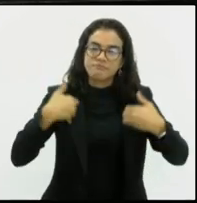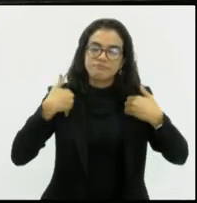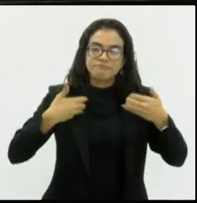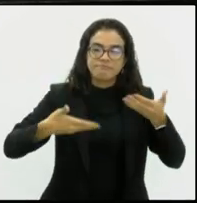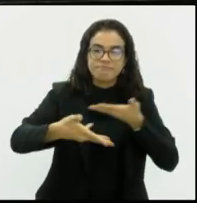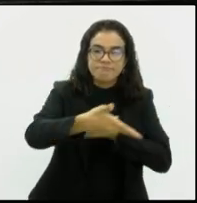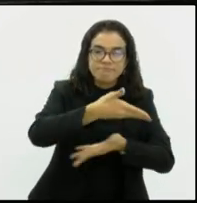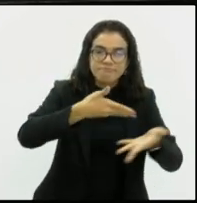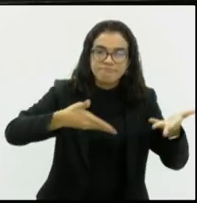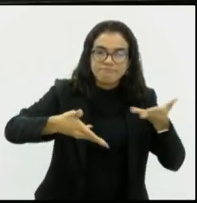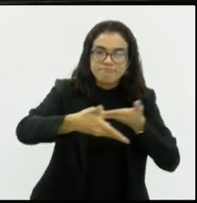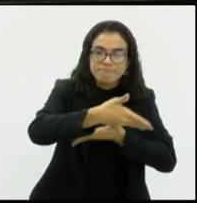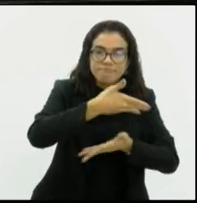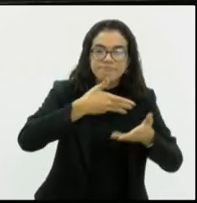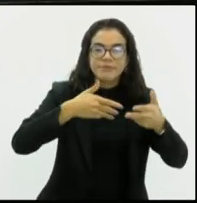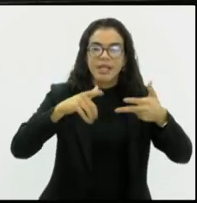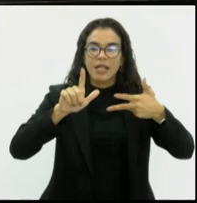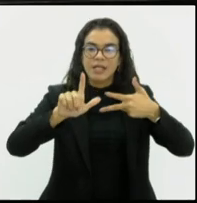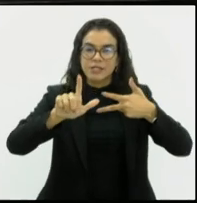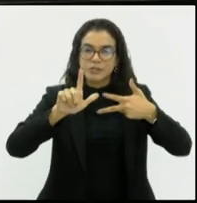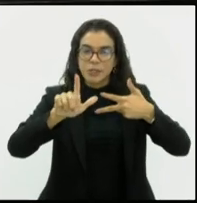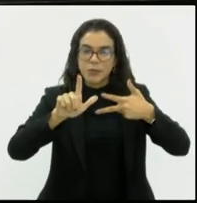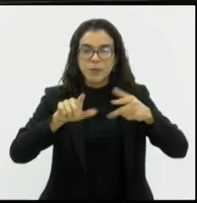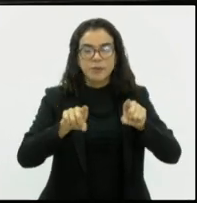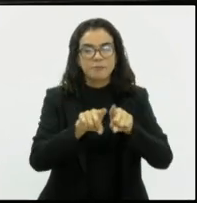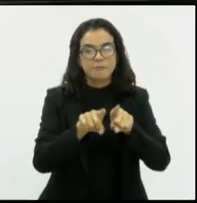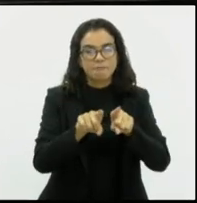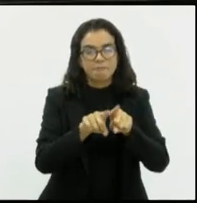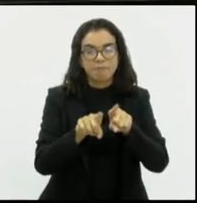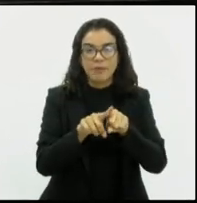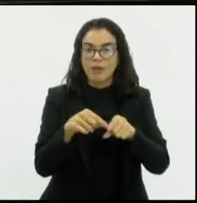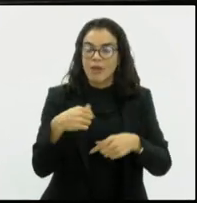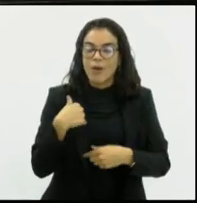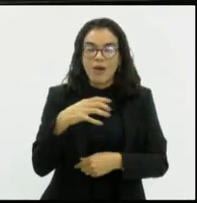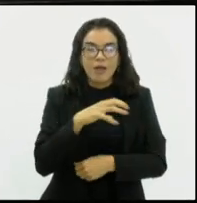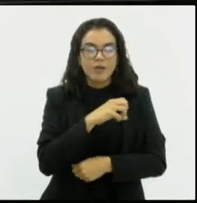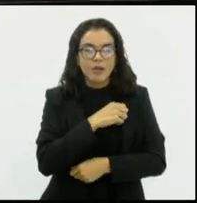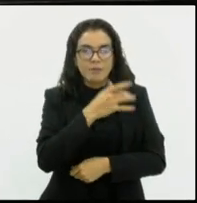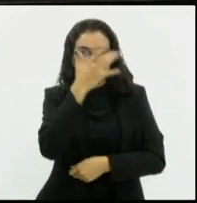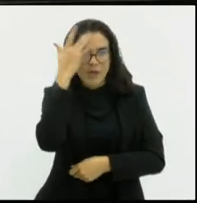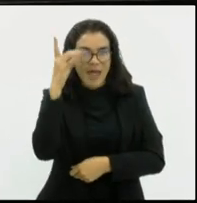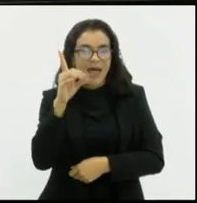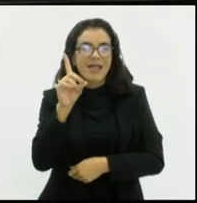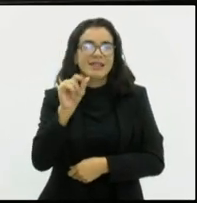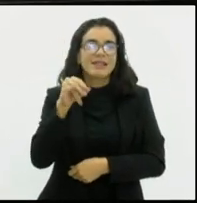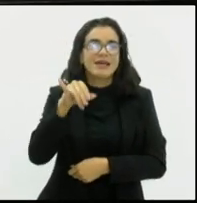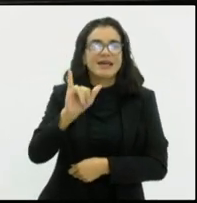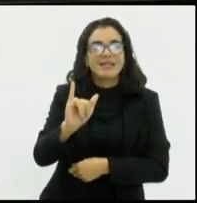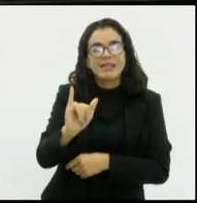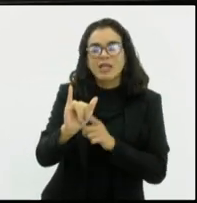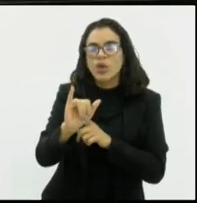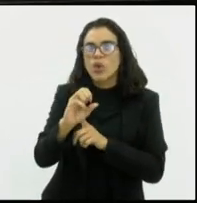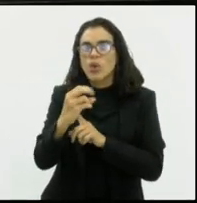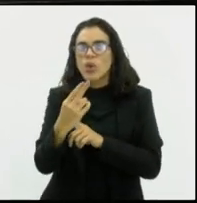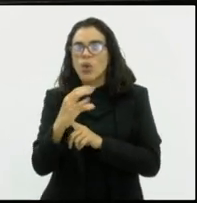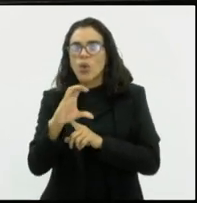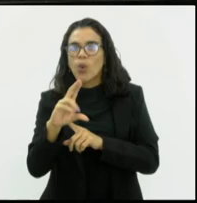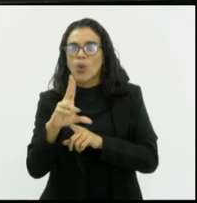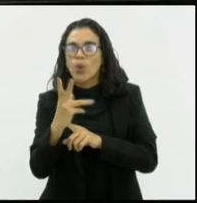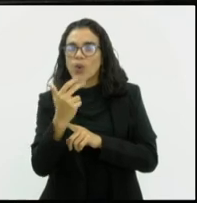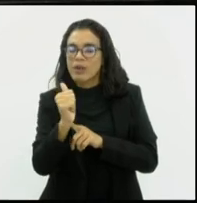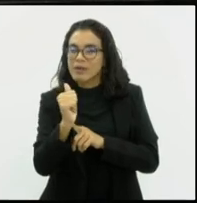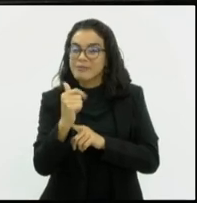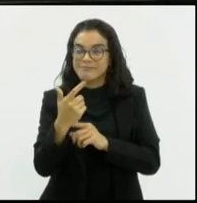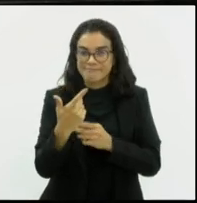dividir legislatura com ela e dividir nome também, porque eu adoro quando as pessoas olham, é a Dani do Vaguinho, é a Dani Cunha. Isso para mim é uma